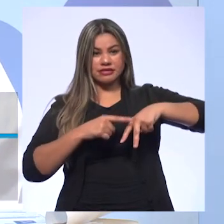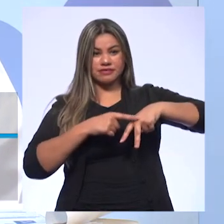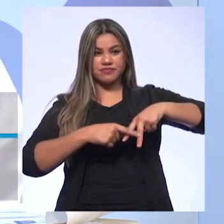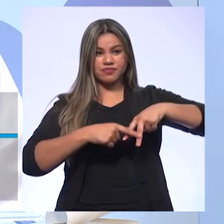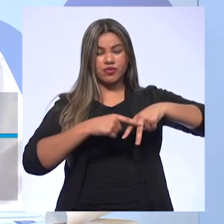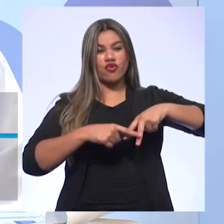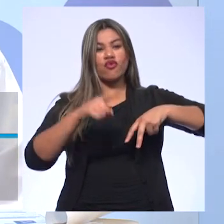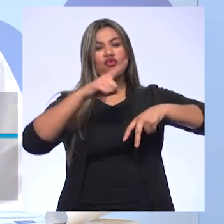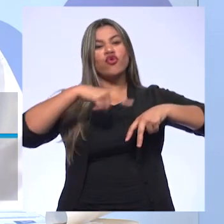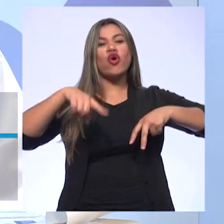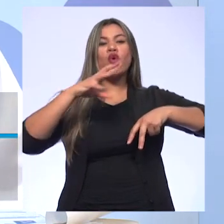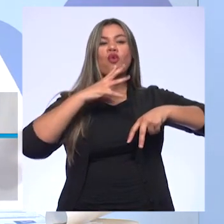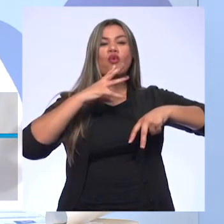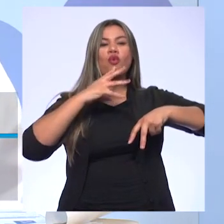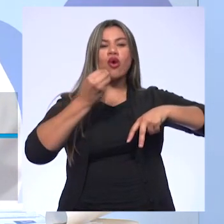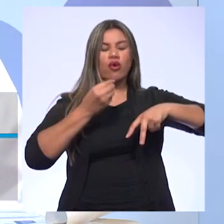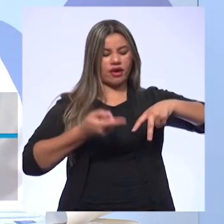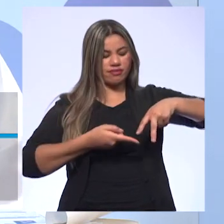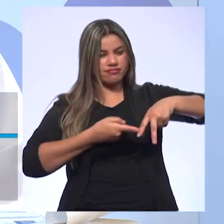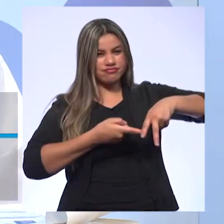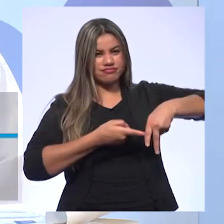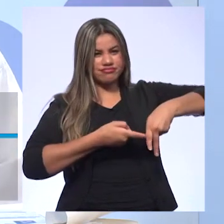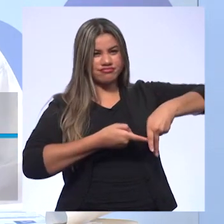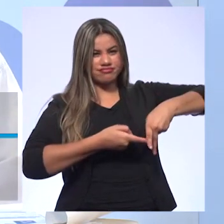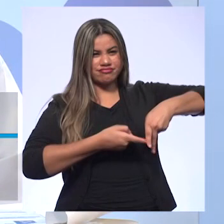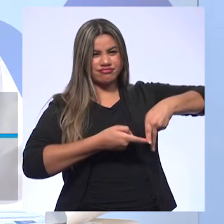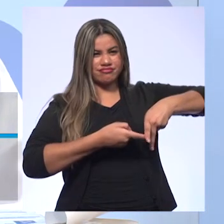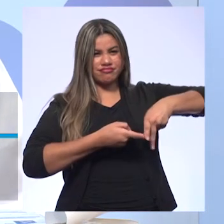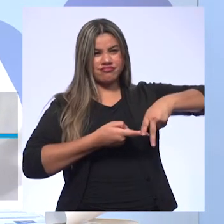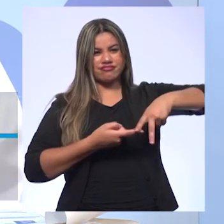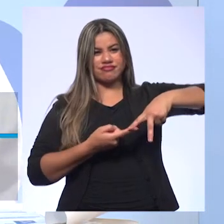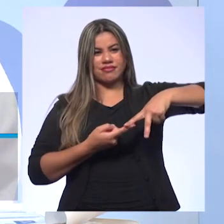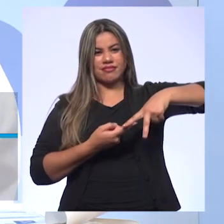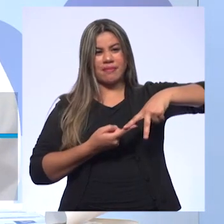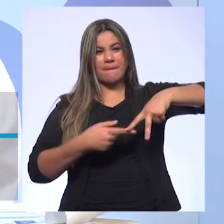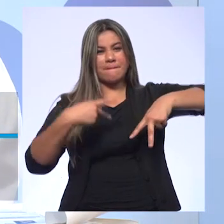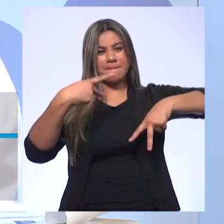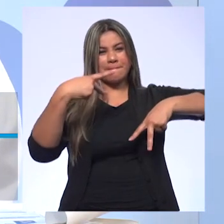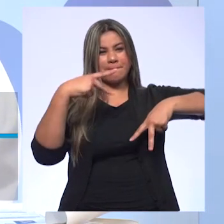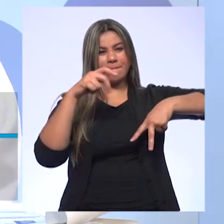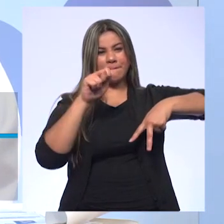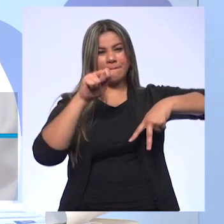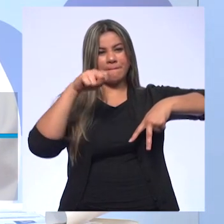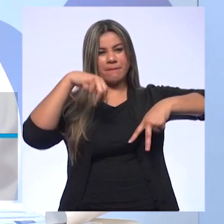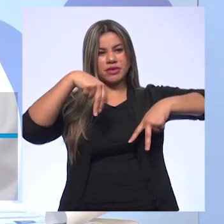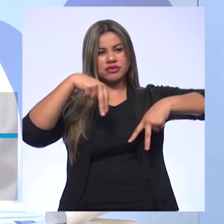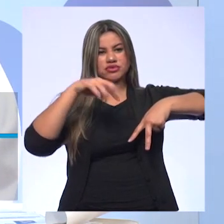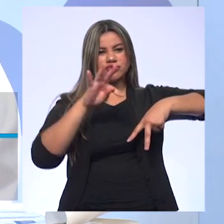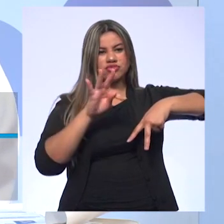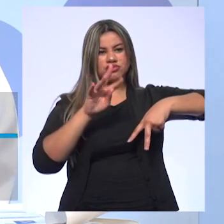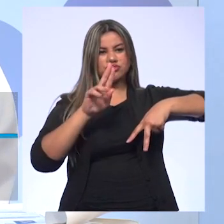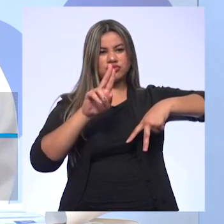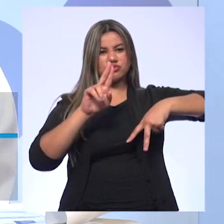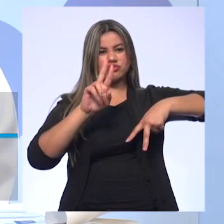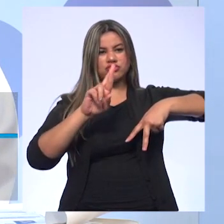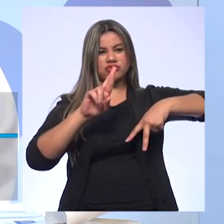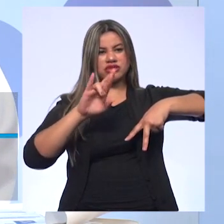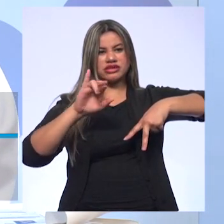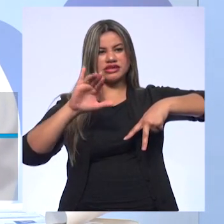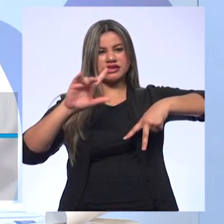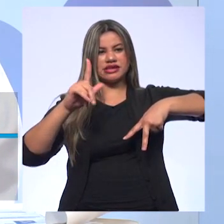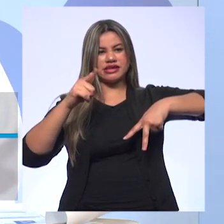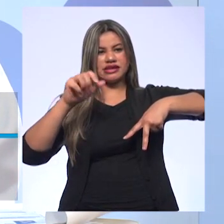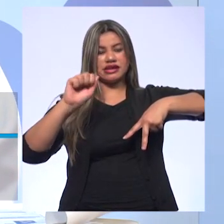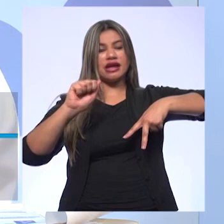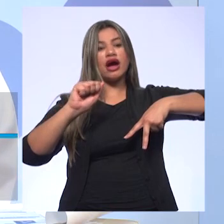conhece como batata da perna ou barriga da perna, que a gente chama de panturrilha, a gente, quando está estudando anatomia, a gente